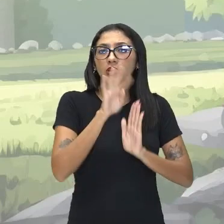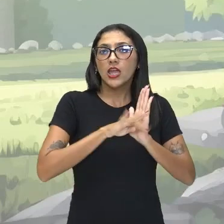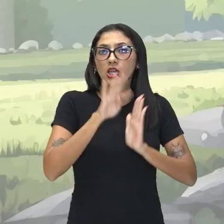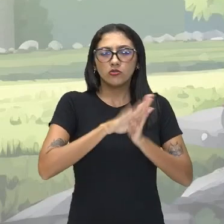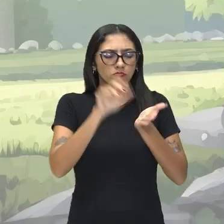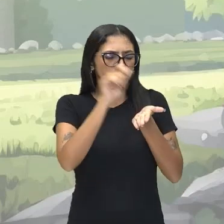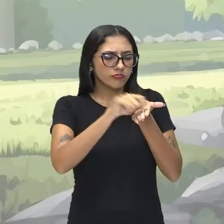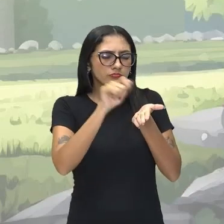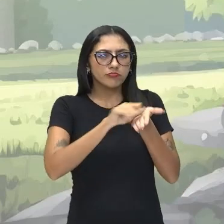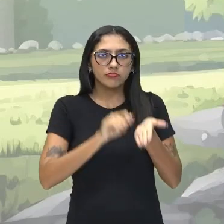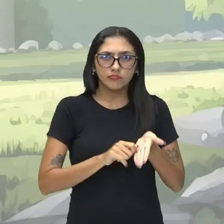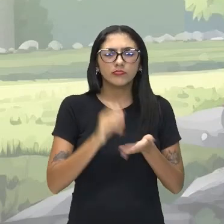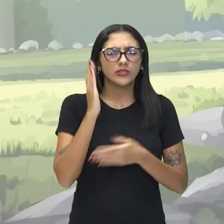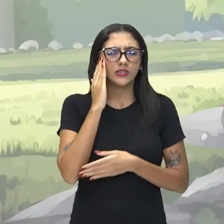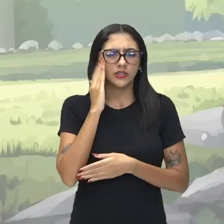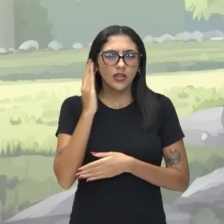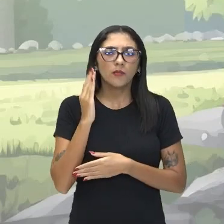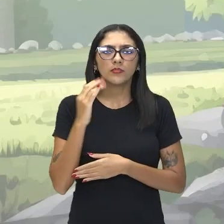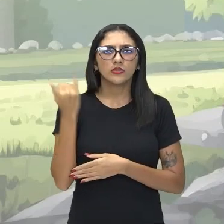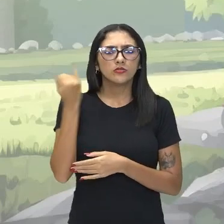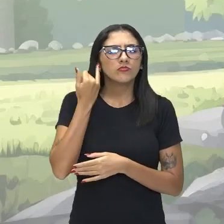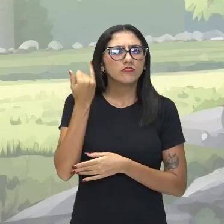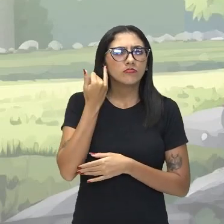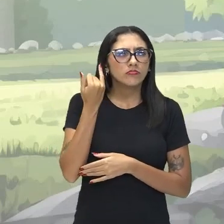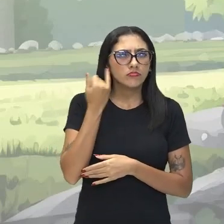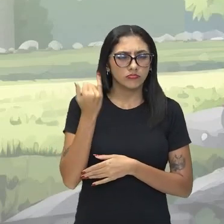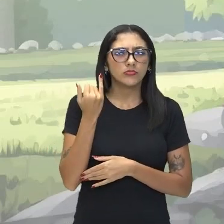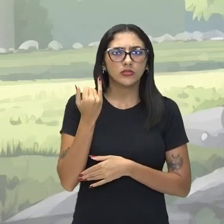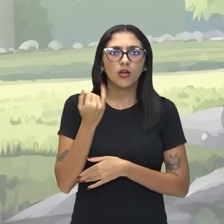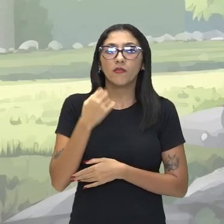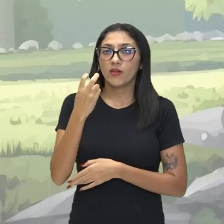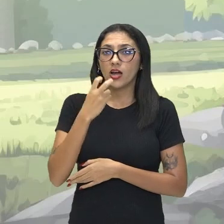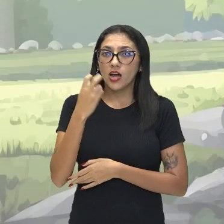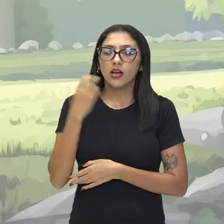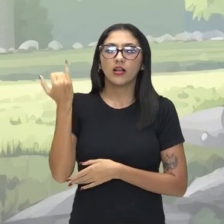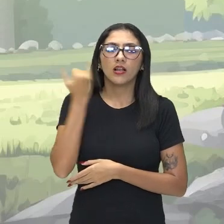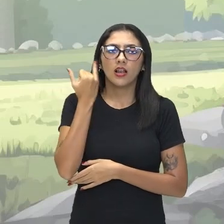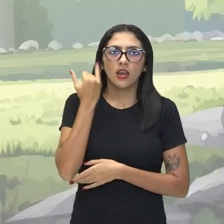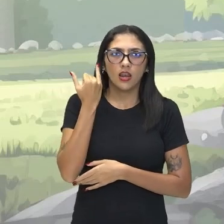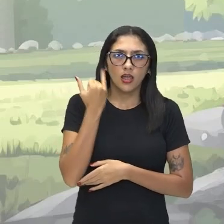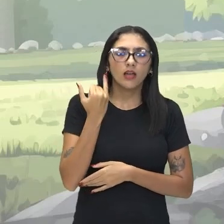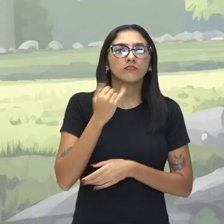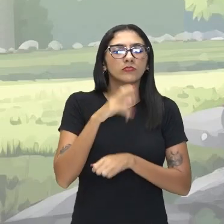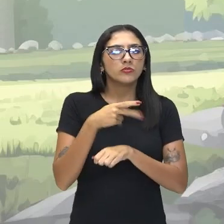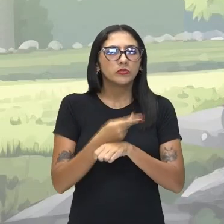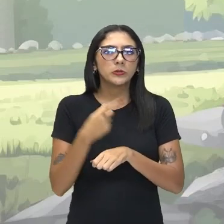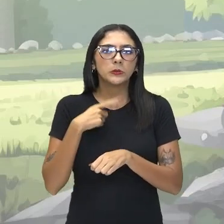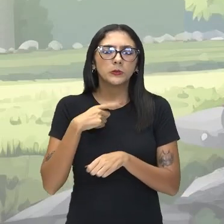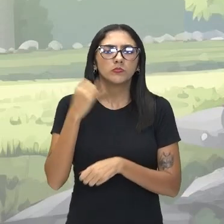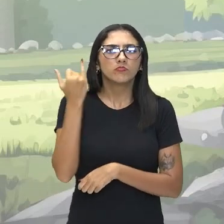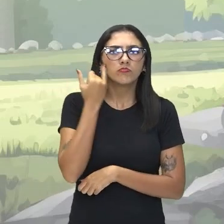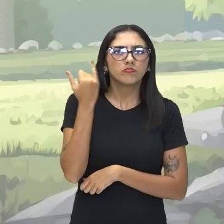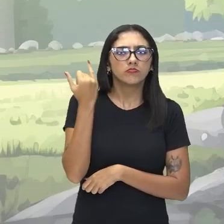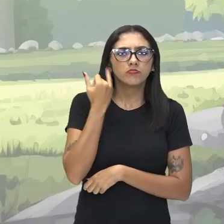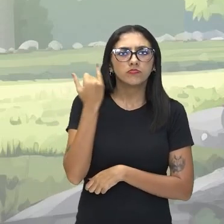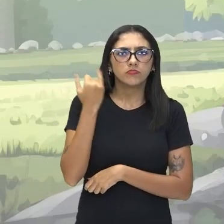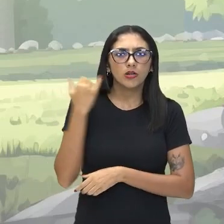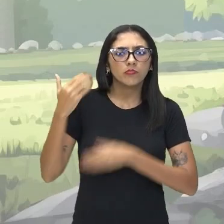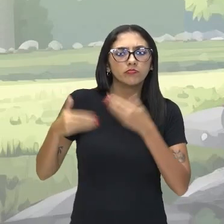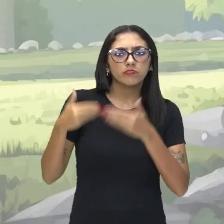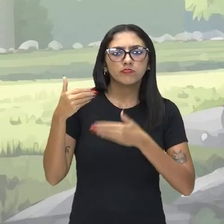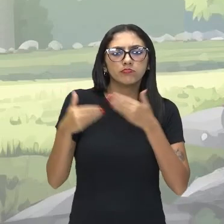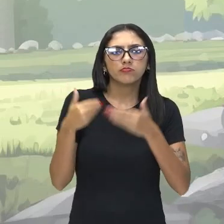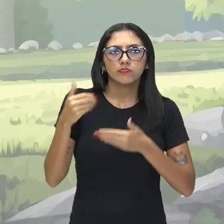ela nasce da oralidade, né, e conforme com o passar dos anos, você vai passando de geração para geração, e aí sim você começa a ter